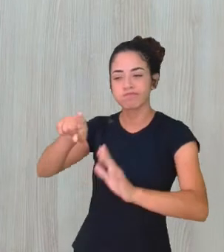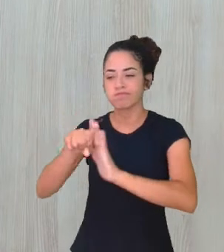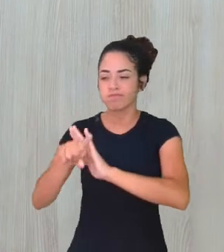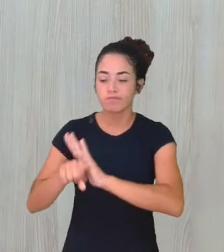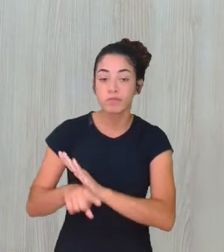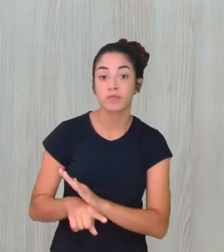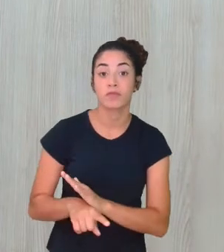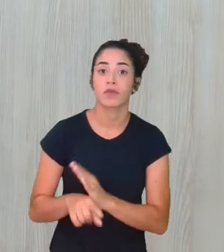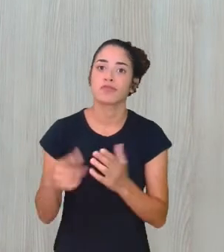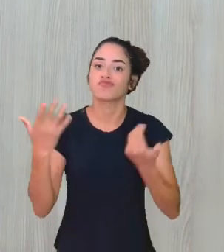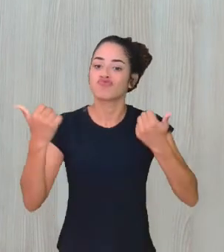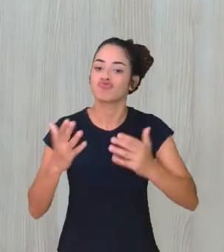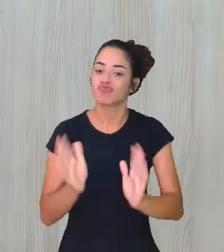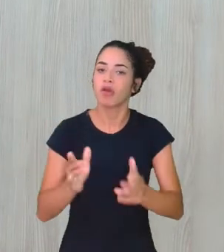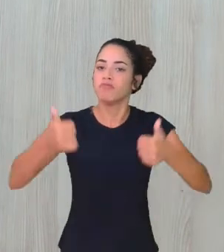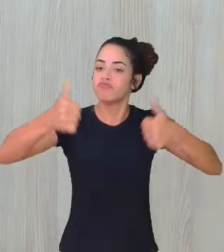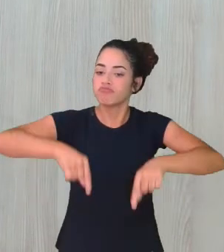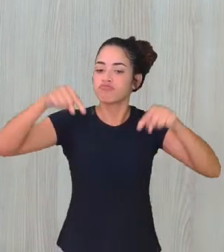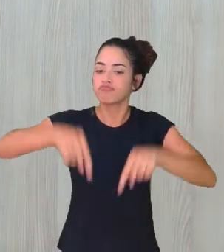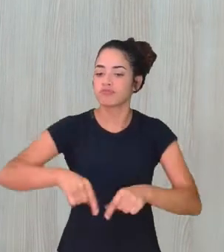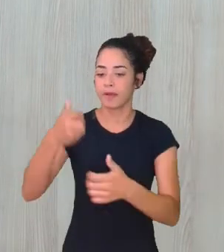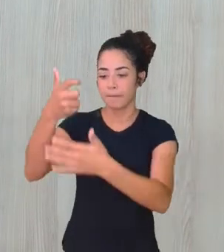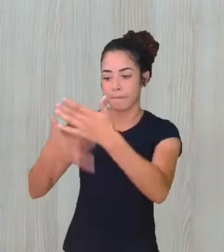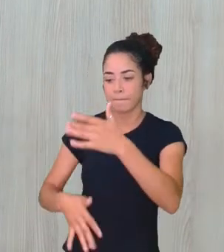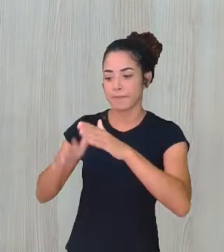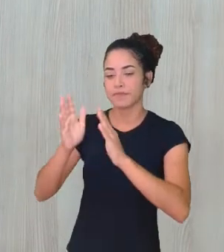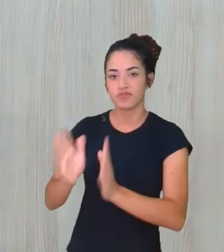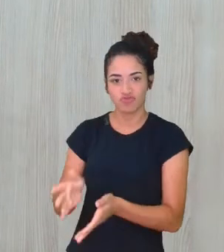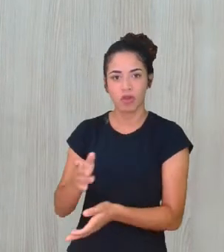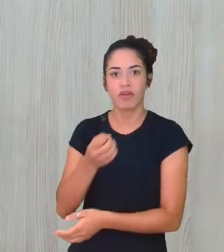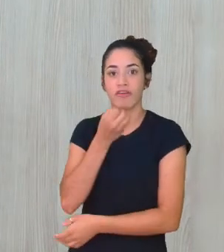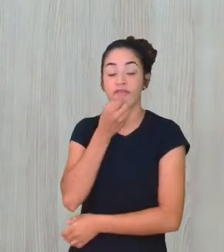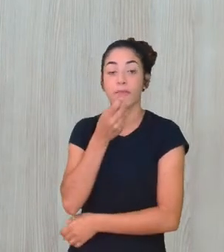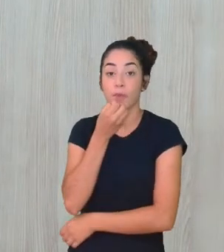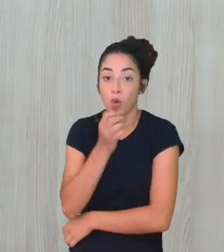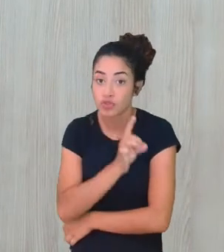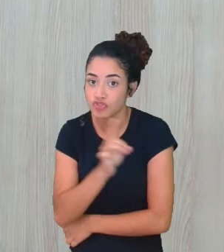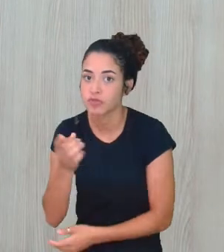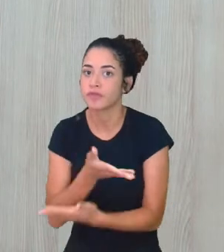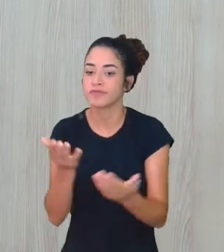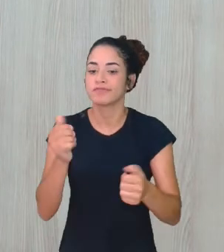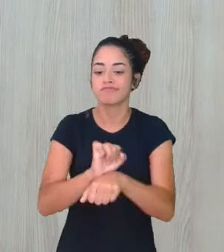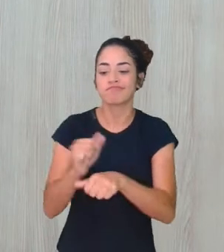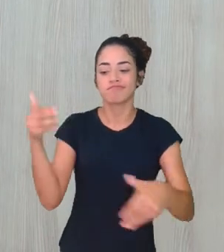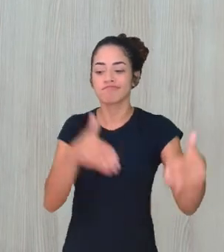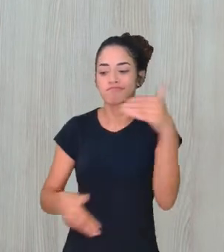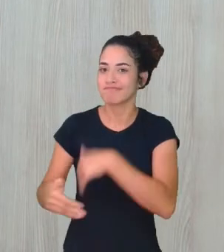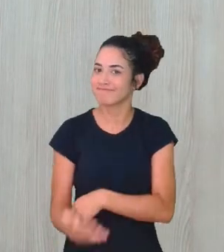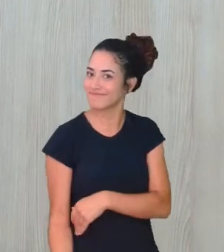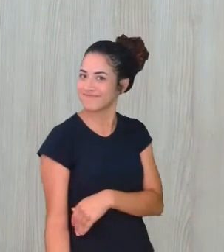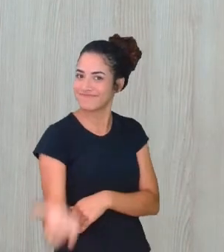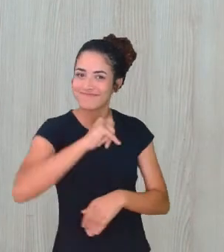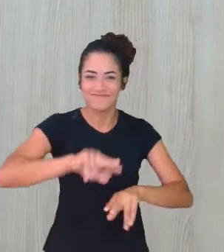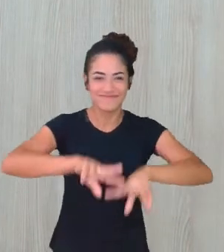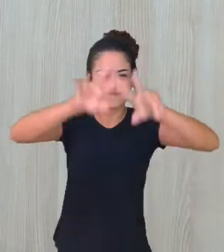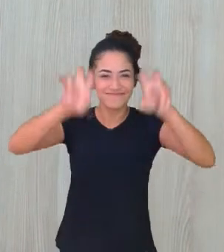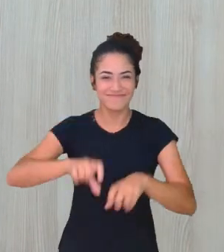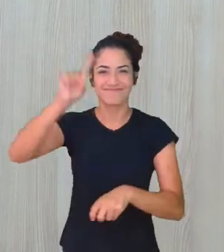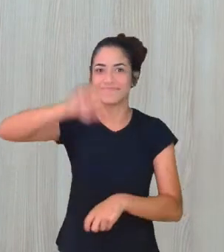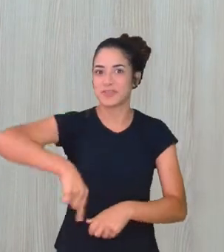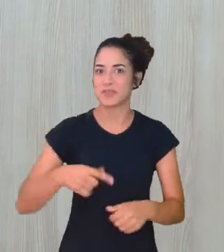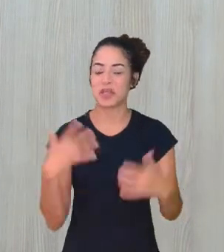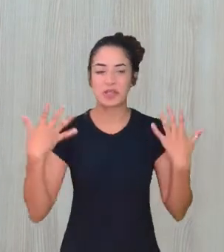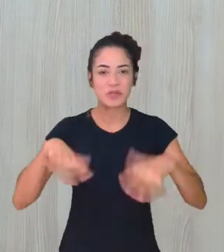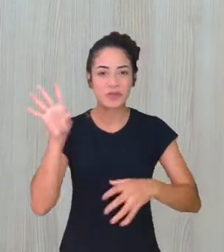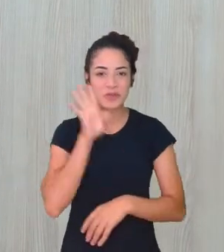e já estou aqui no chat já dei o meu bom dia aguardando a participação de vocês então vamos simbora aqui com a gente que o tema da aula hoje vai